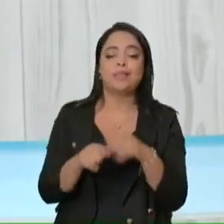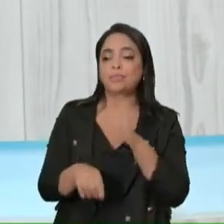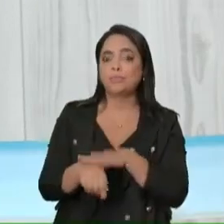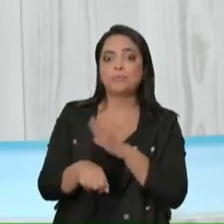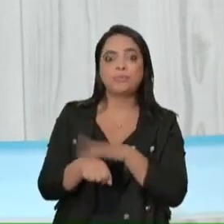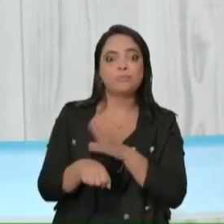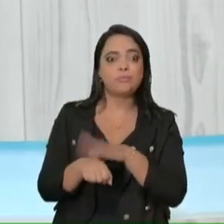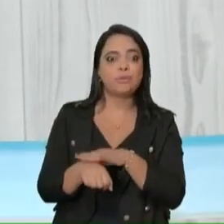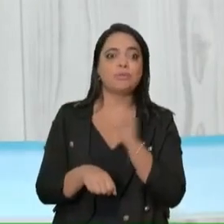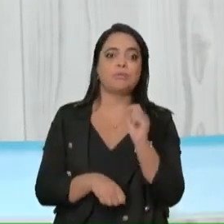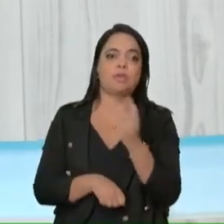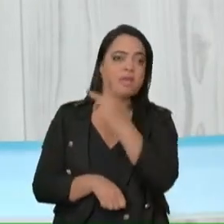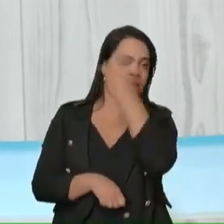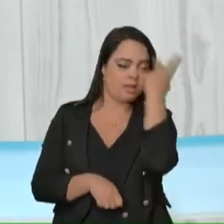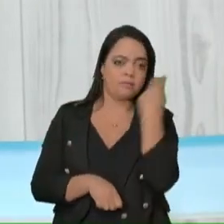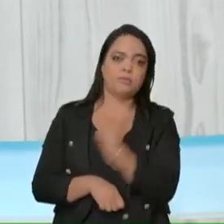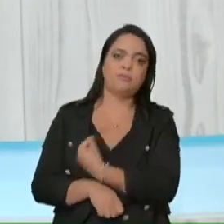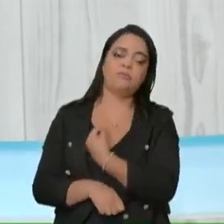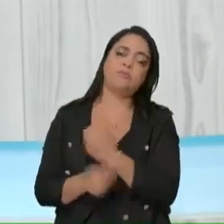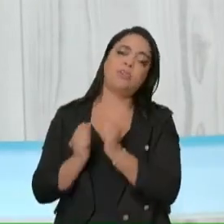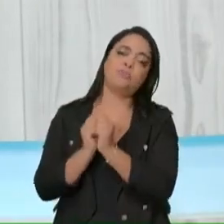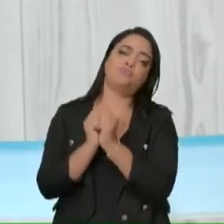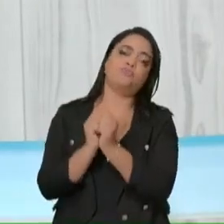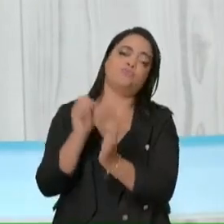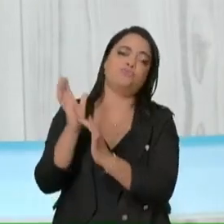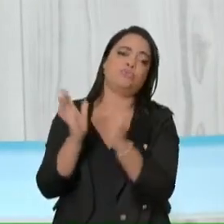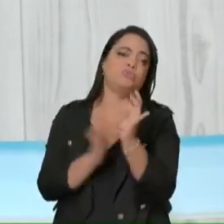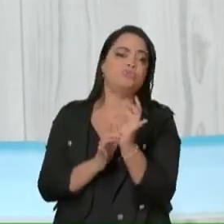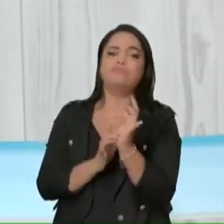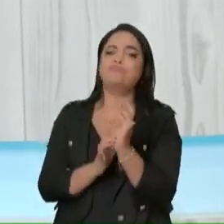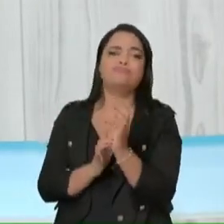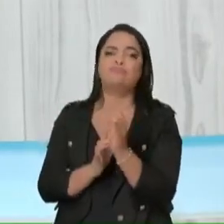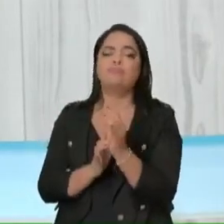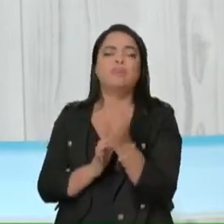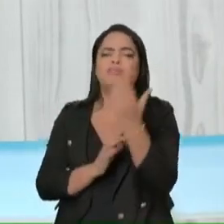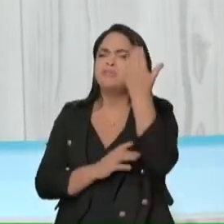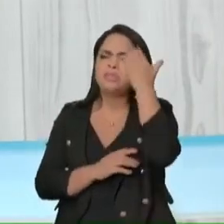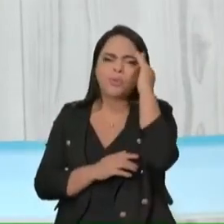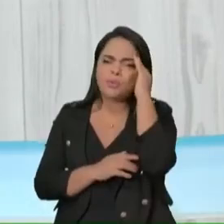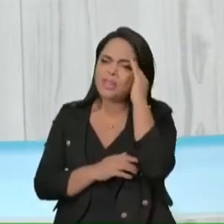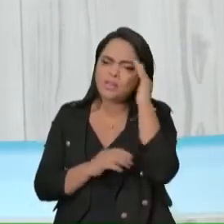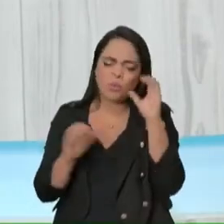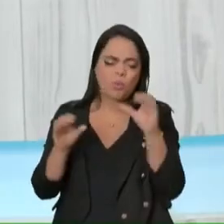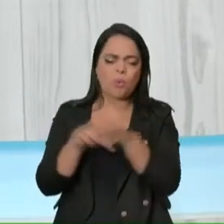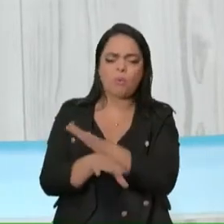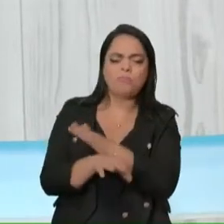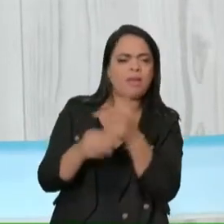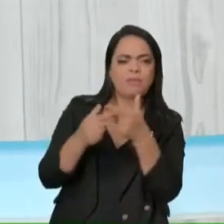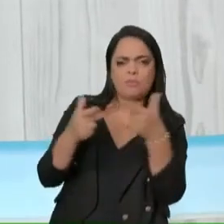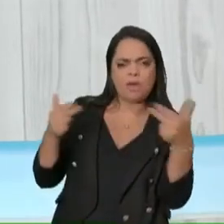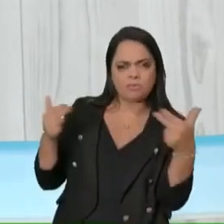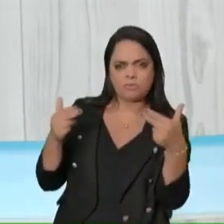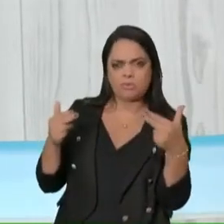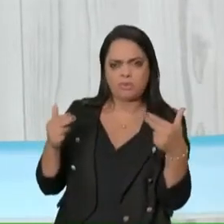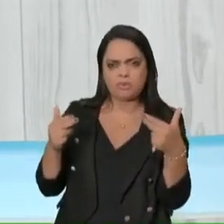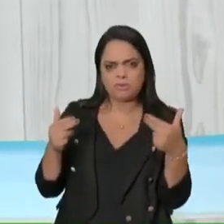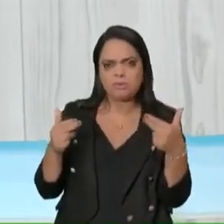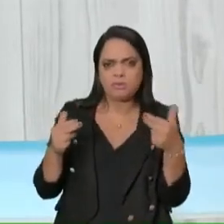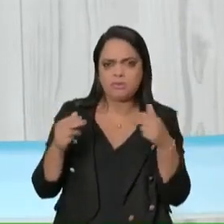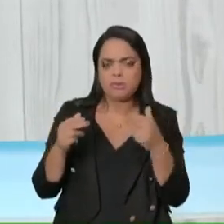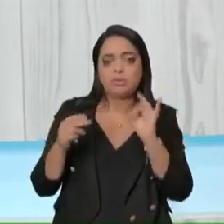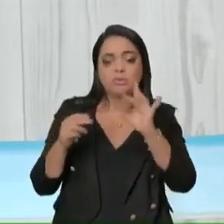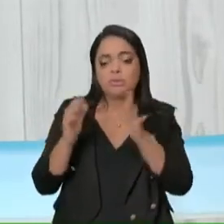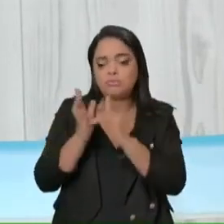pessoas que ele estava, que conviviam na época, na era dele, não tinham ainda condições de compreensão de todas as coisas a serem ensinadas por